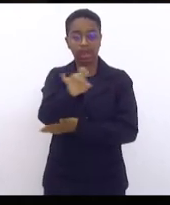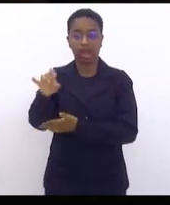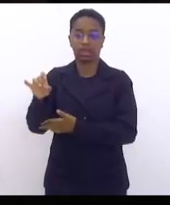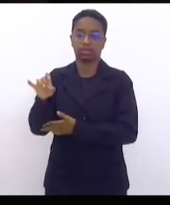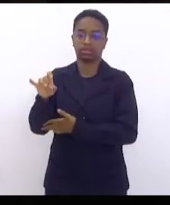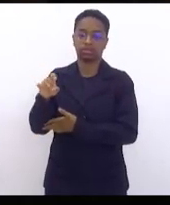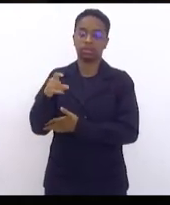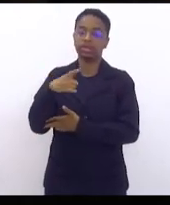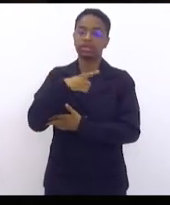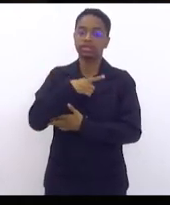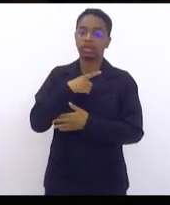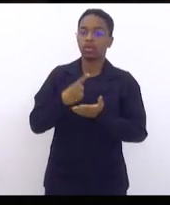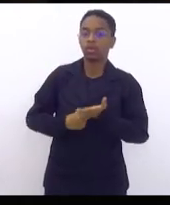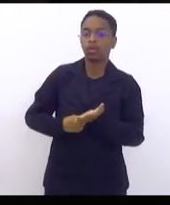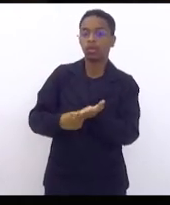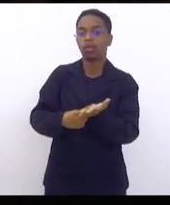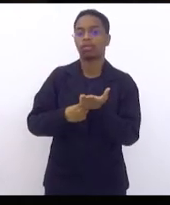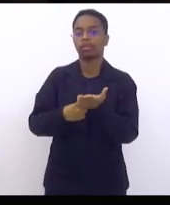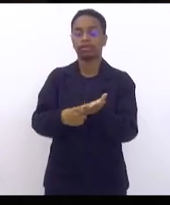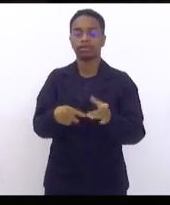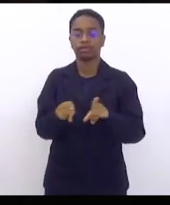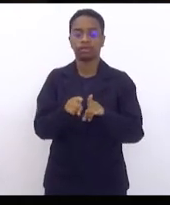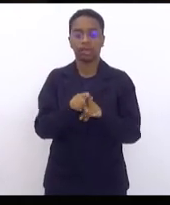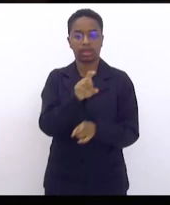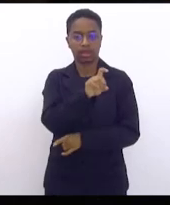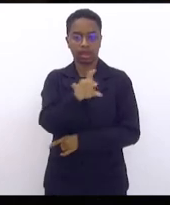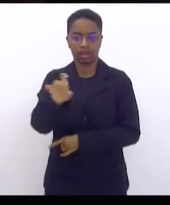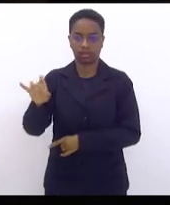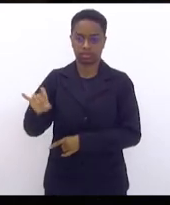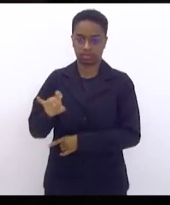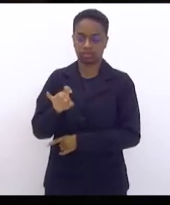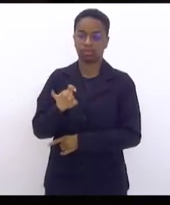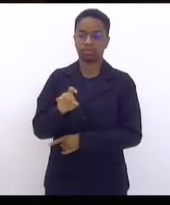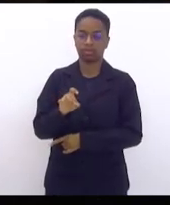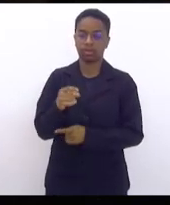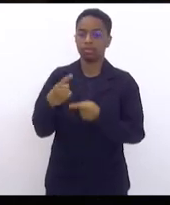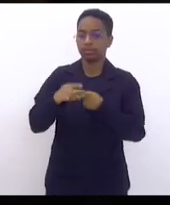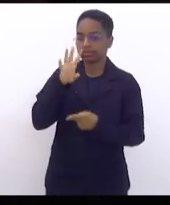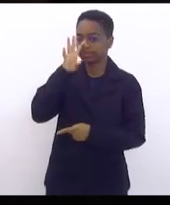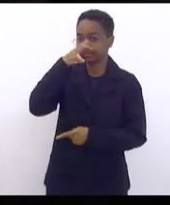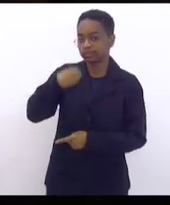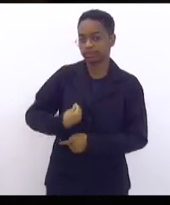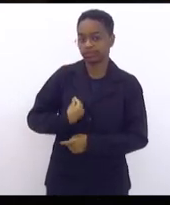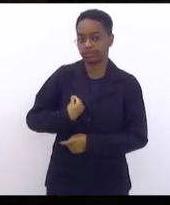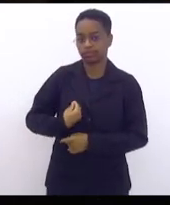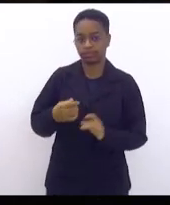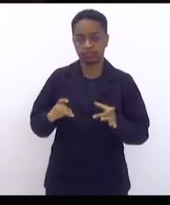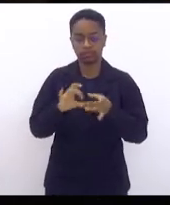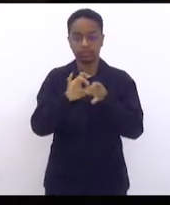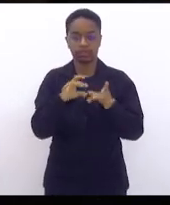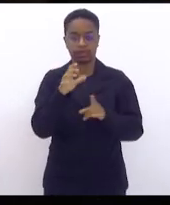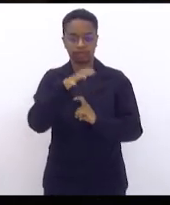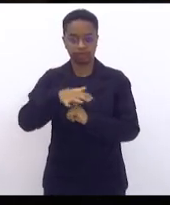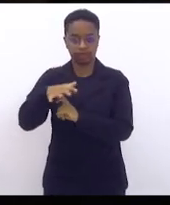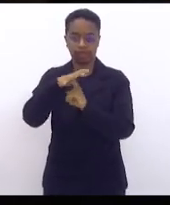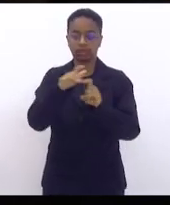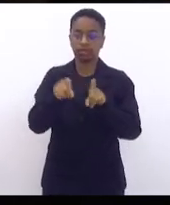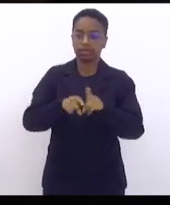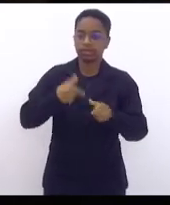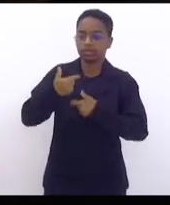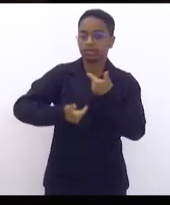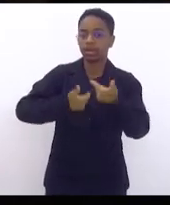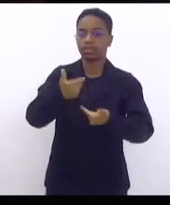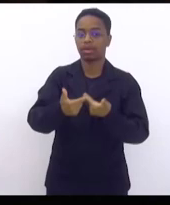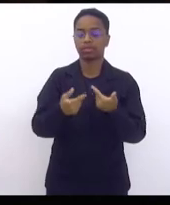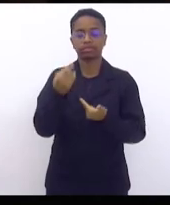tem o comprometimento de cada um de vocês que sobrevivem dessa feira, que ali trabalham